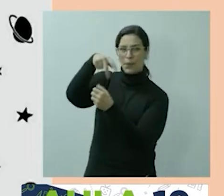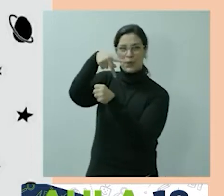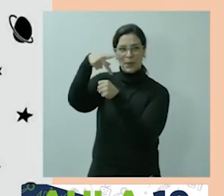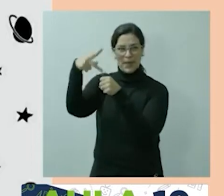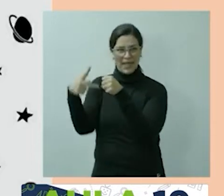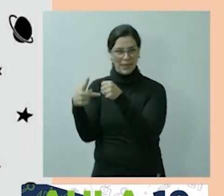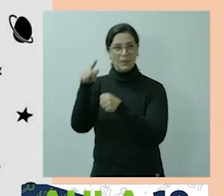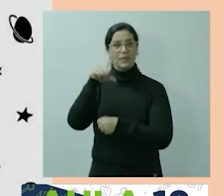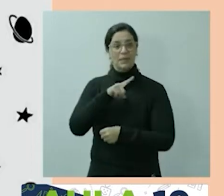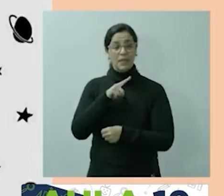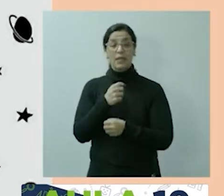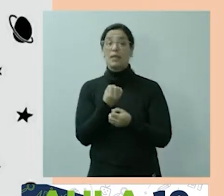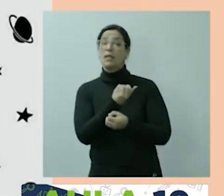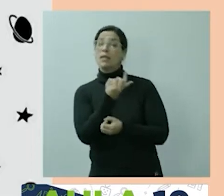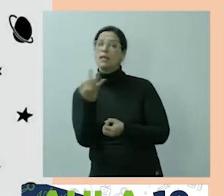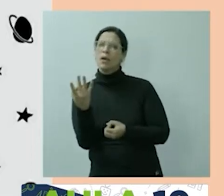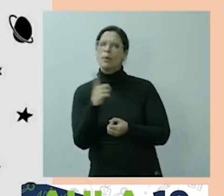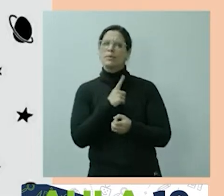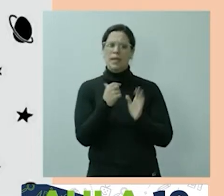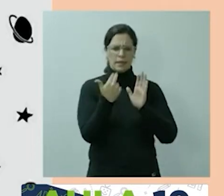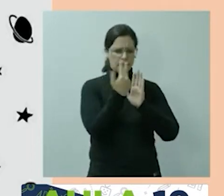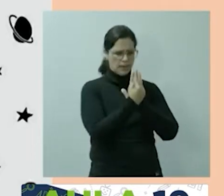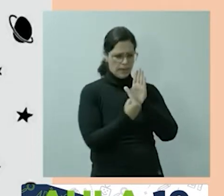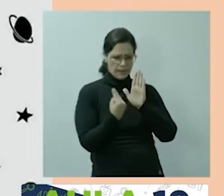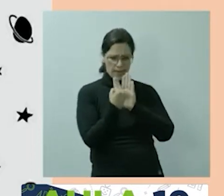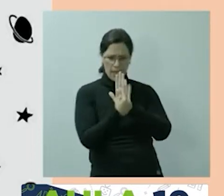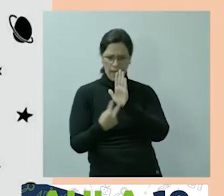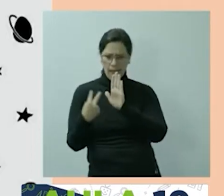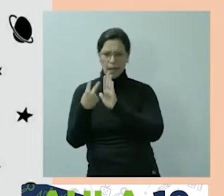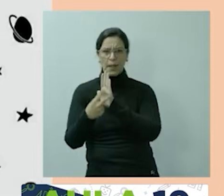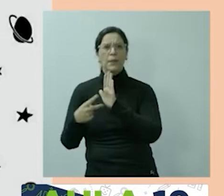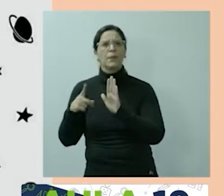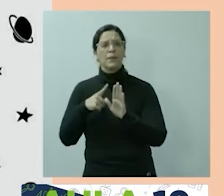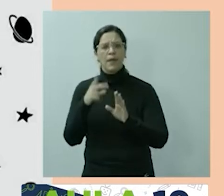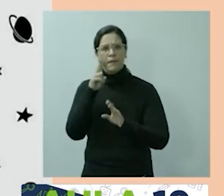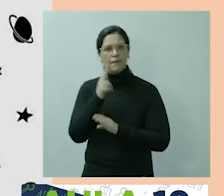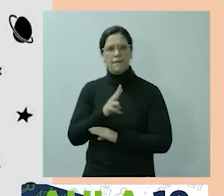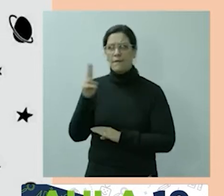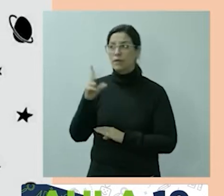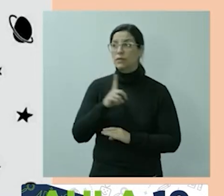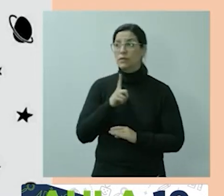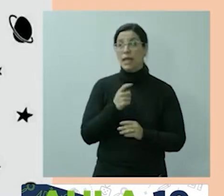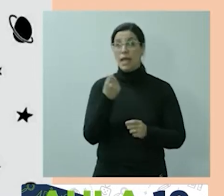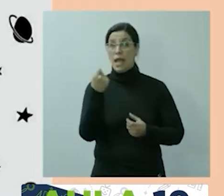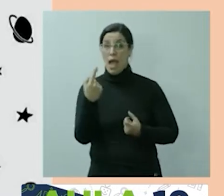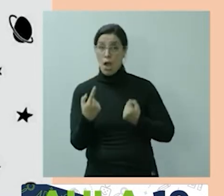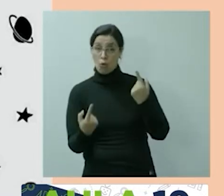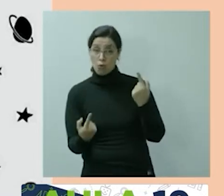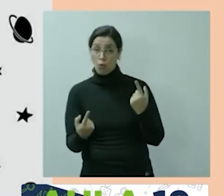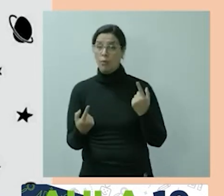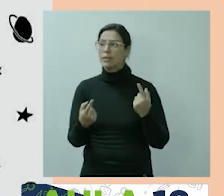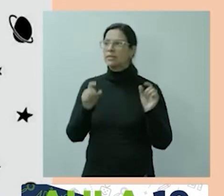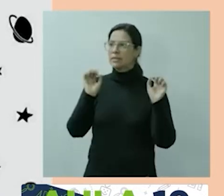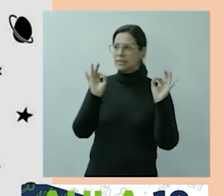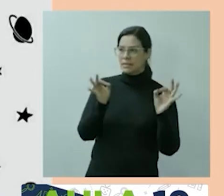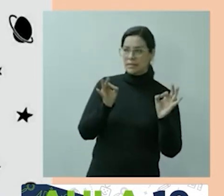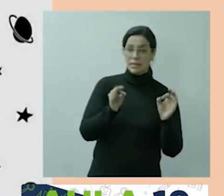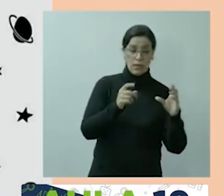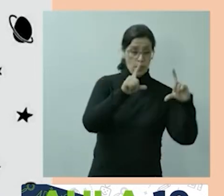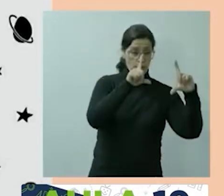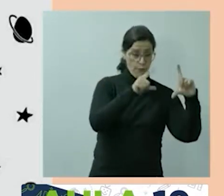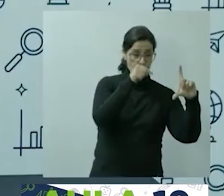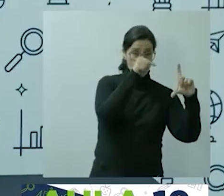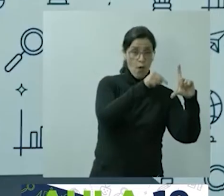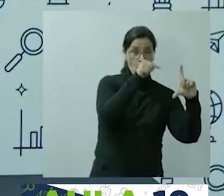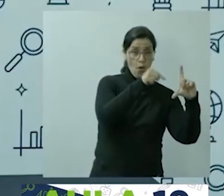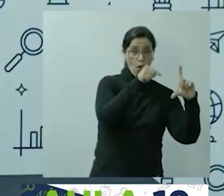e algumas imagens, umas figuras. Vejam que algumas figuras da